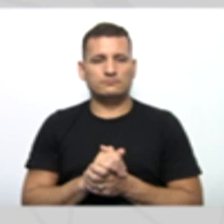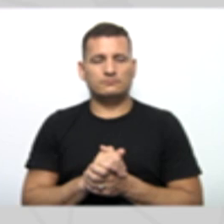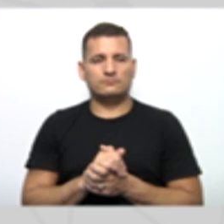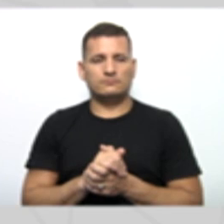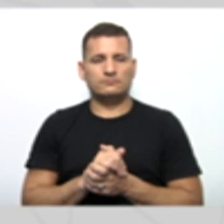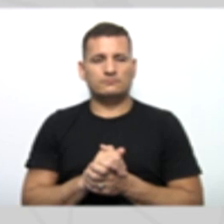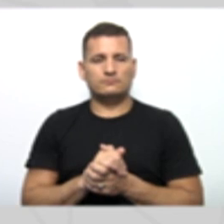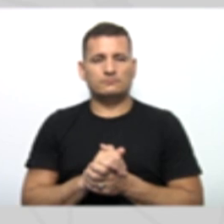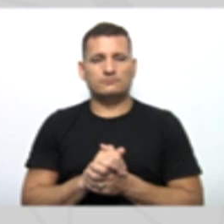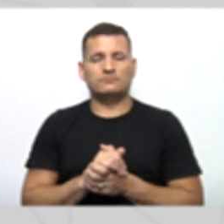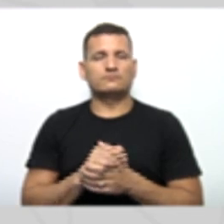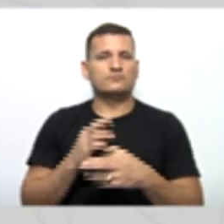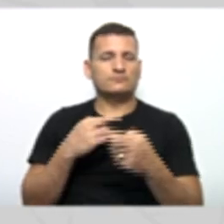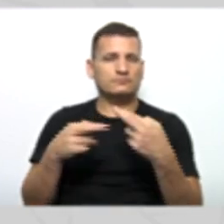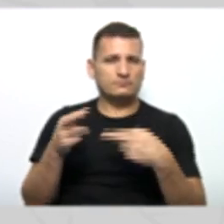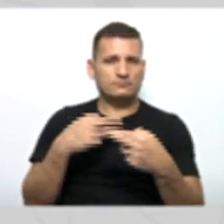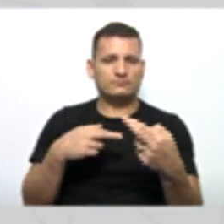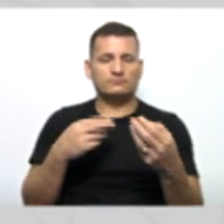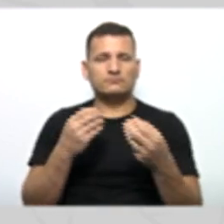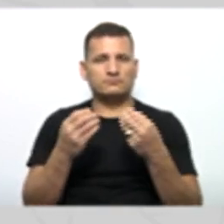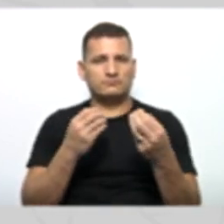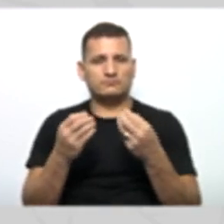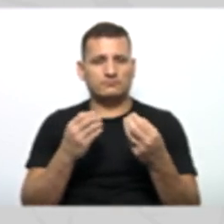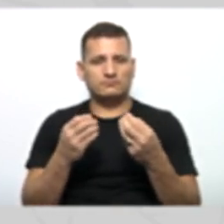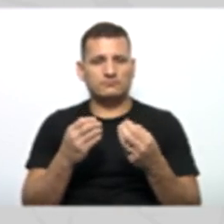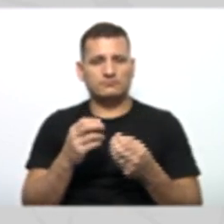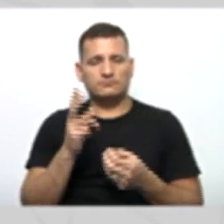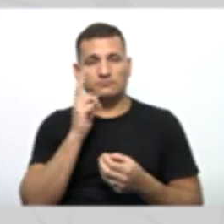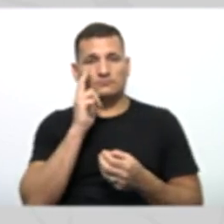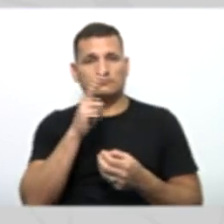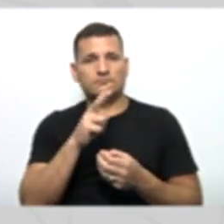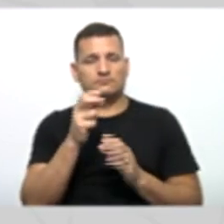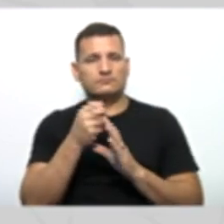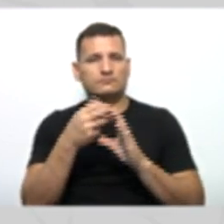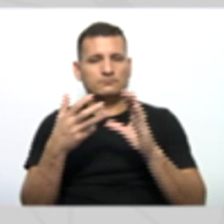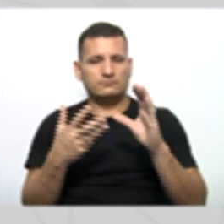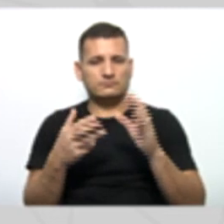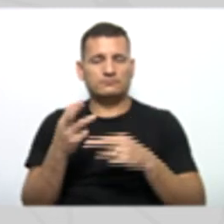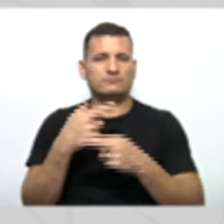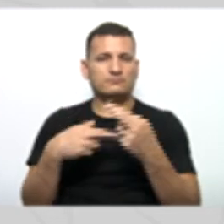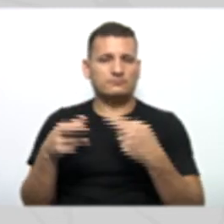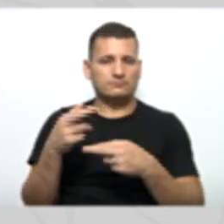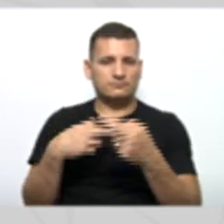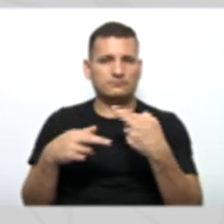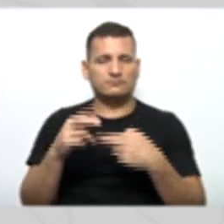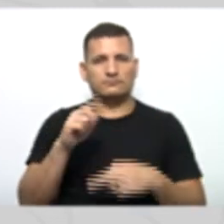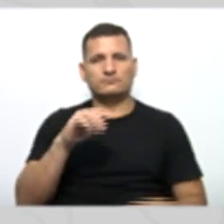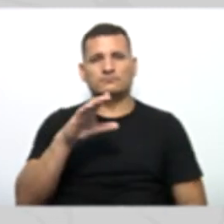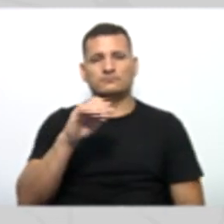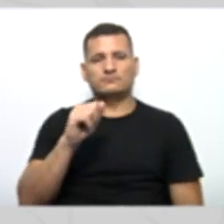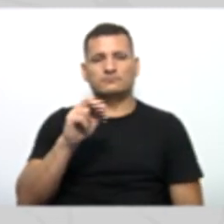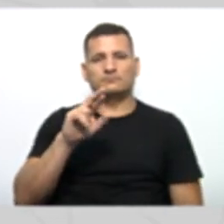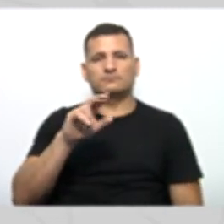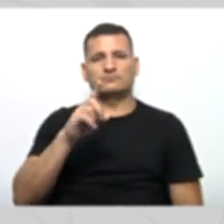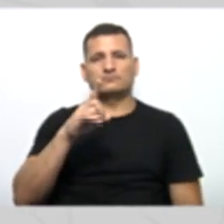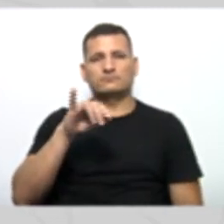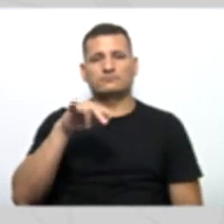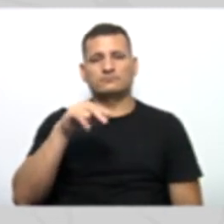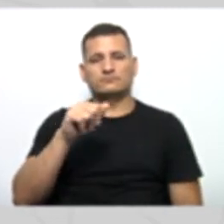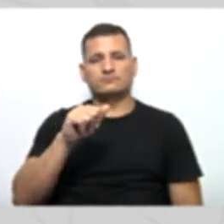a identificação de relacionamento. Vamos ver uma das características dos relacionamentos, que é a cardinalidade,